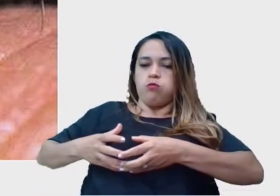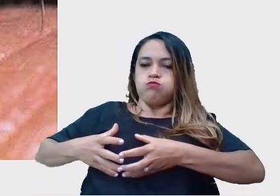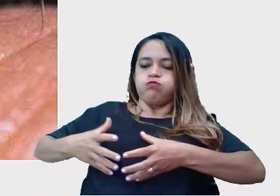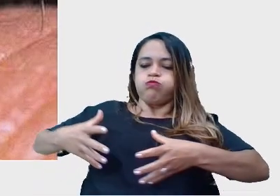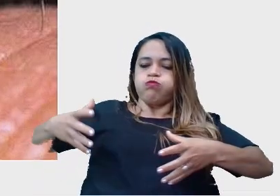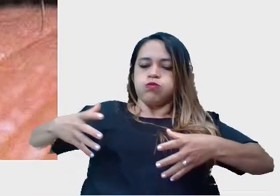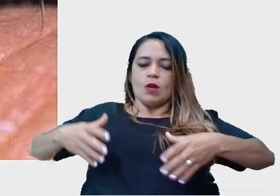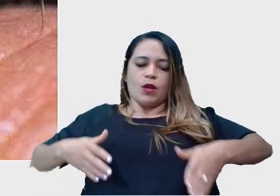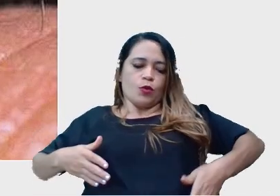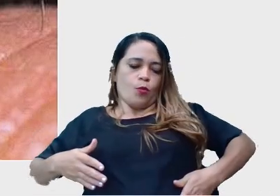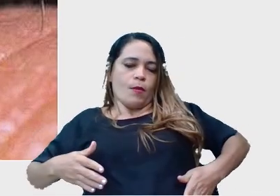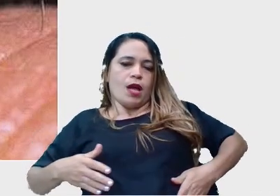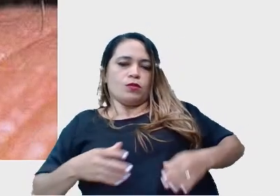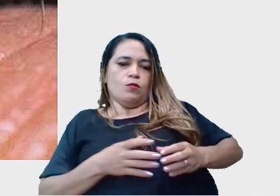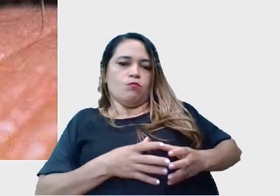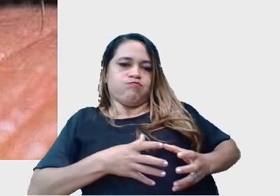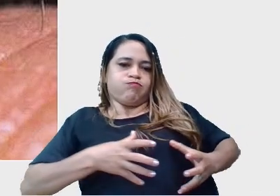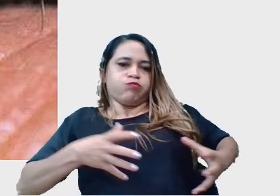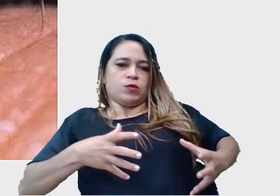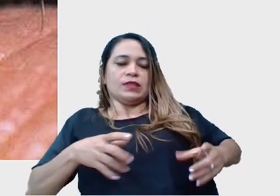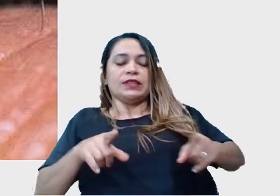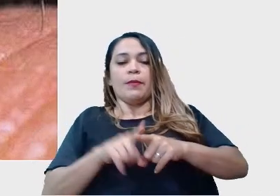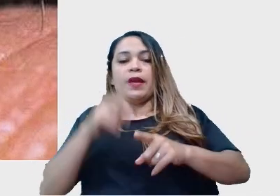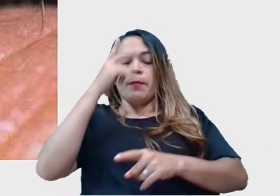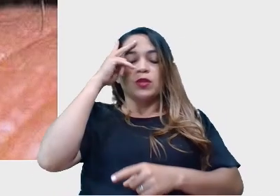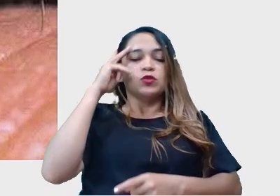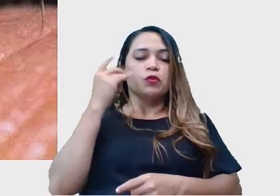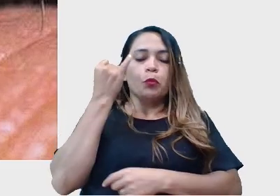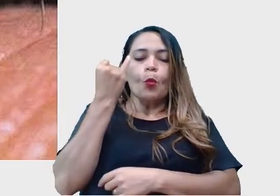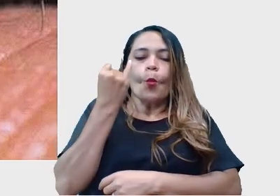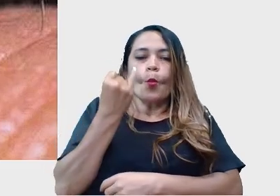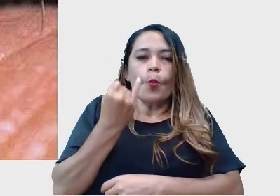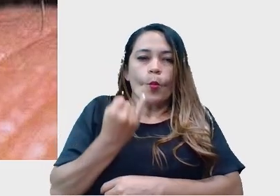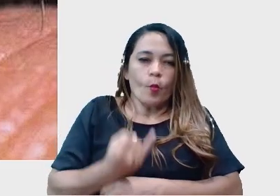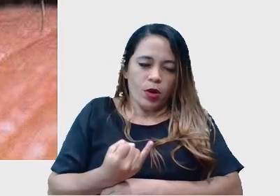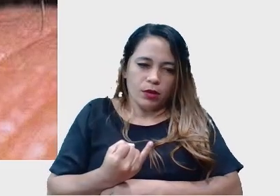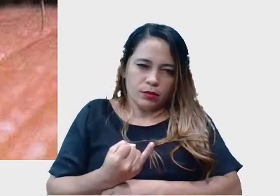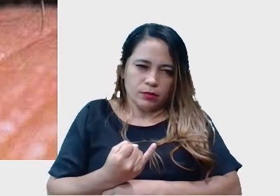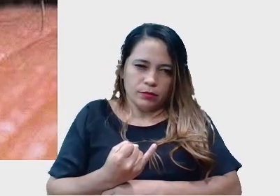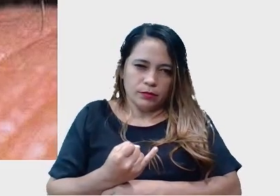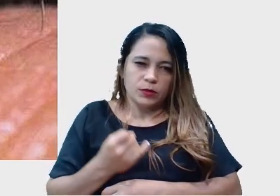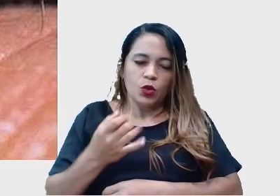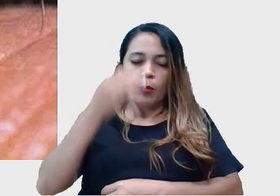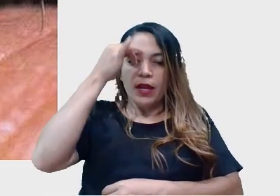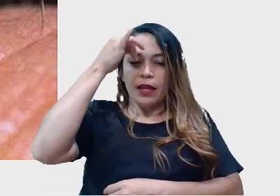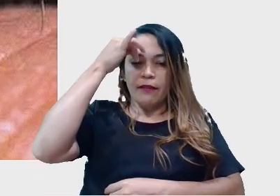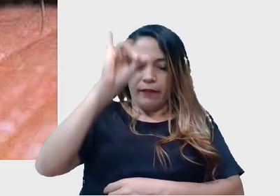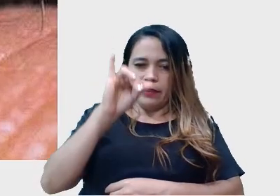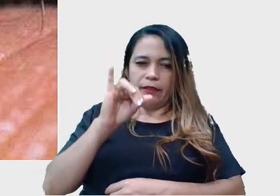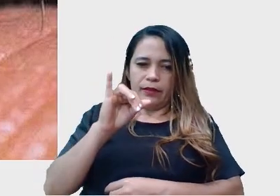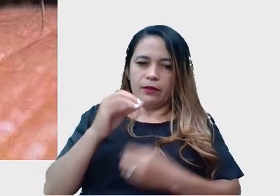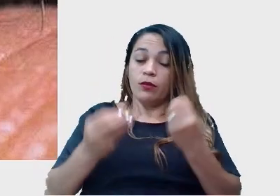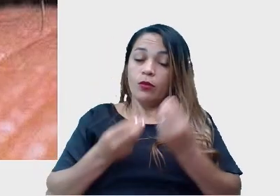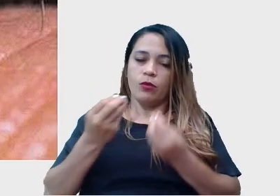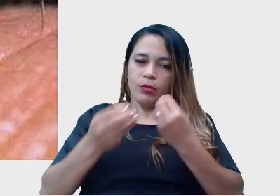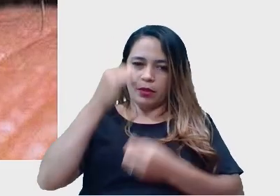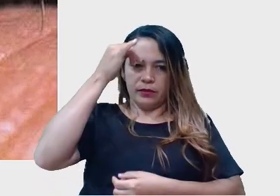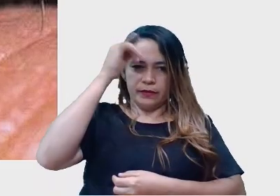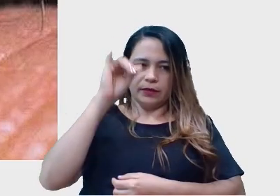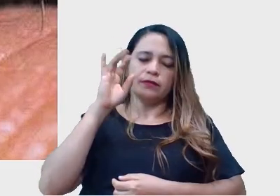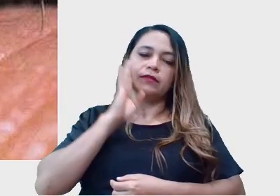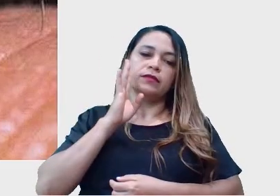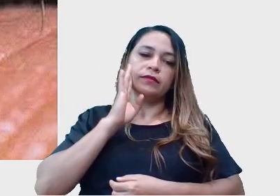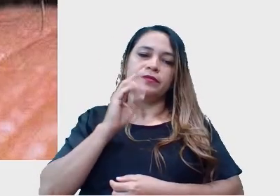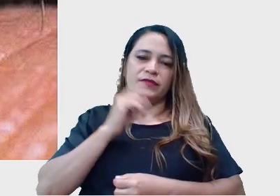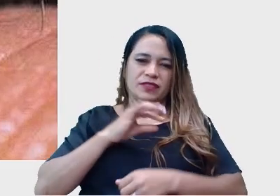dois órgãozinhos que eu te falei. E emagrecimento, perda de peso também. Como é que a gente previne contra essa doença? Olha que legal. Não tem um